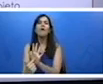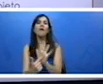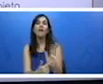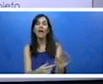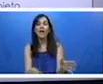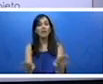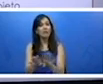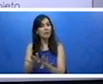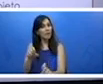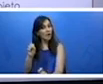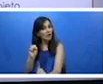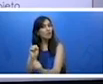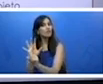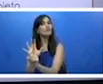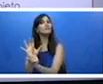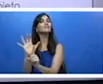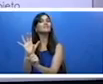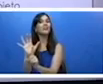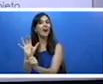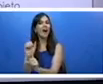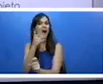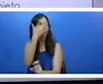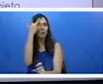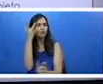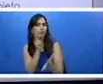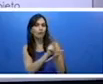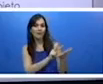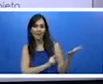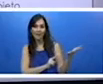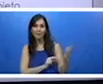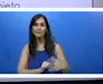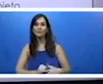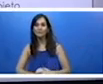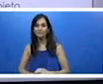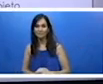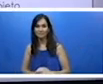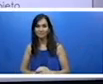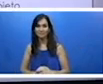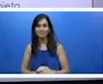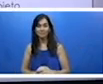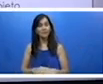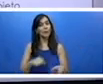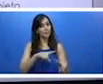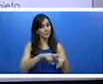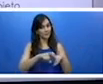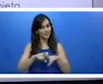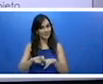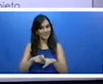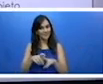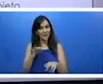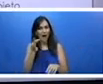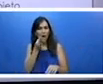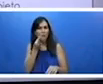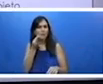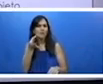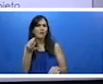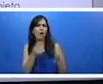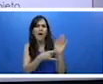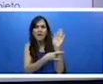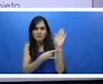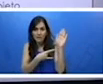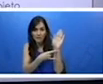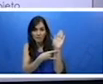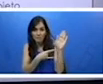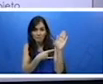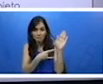e influenciar o leitor, nós leitores. Por isso, a opinião do resenhado, que é que